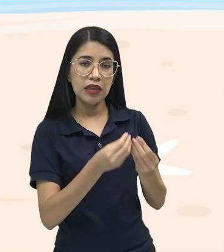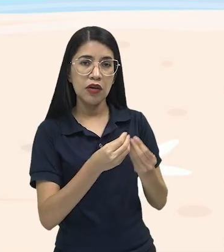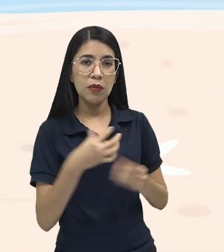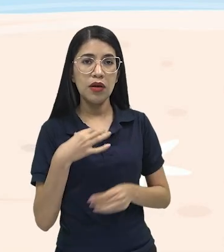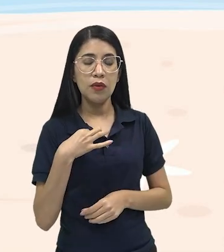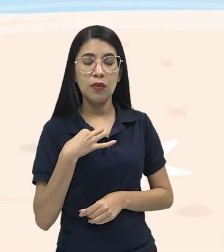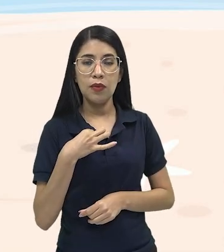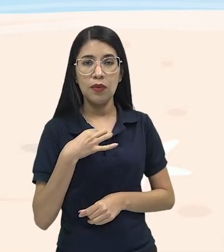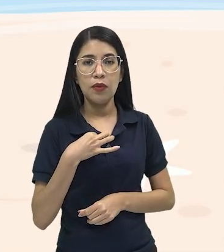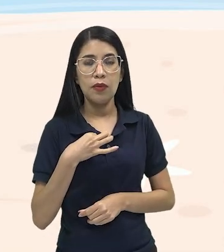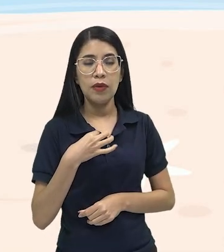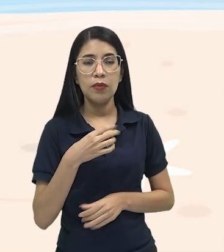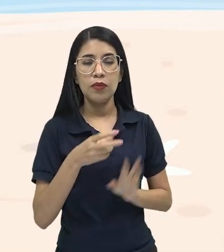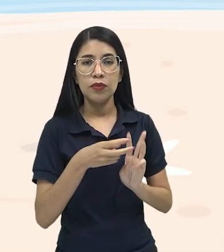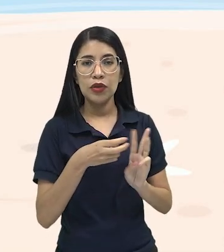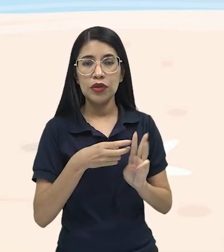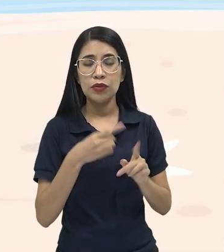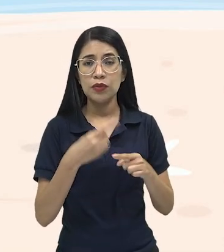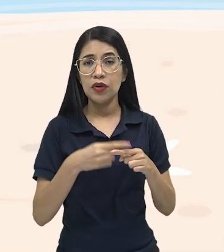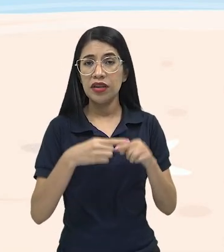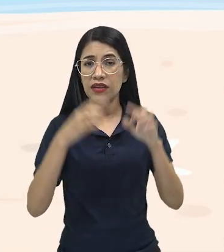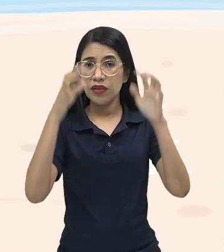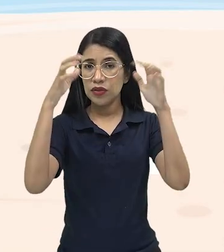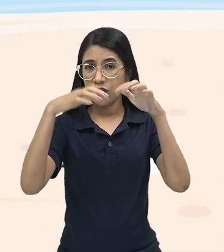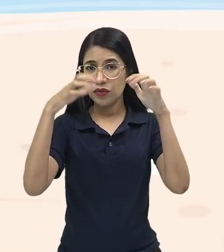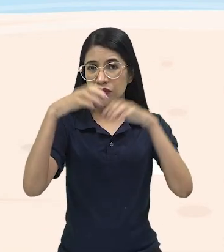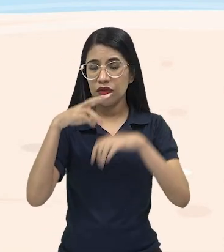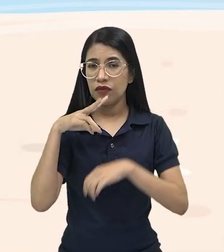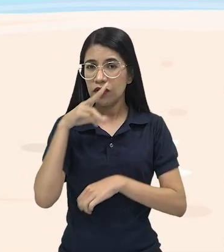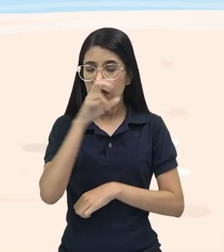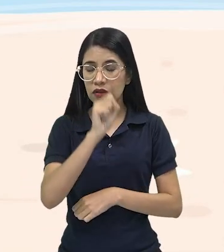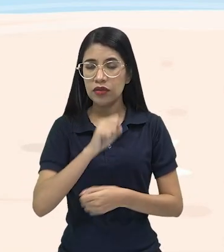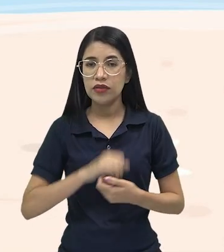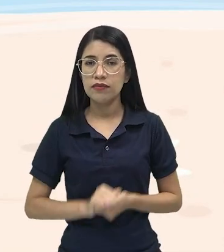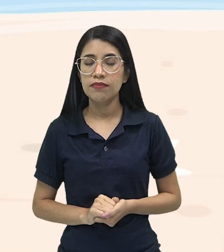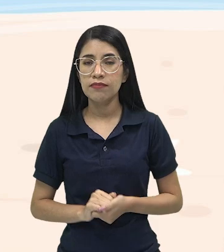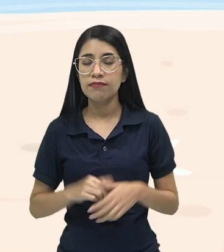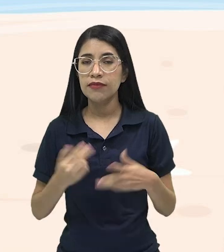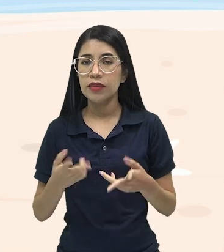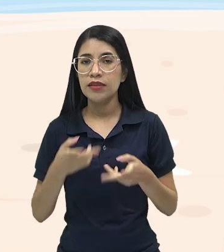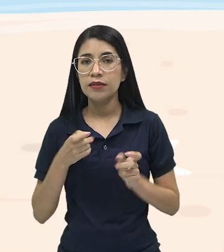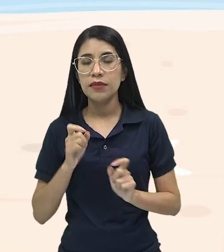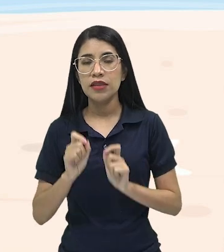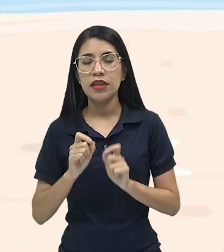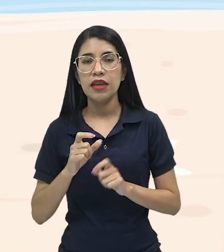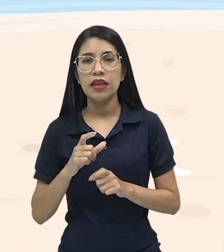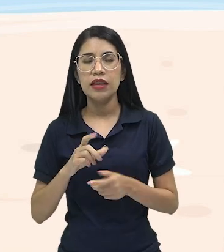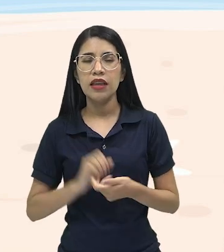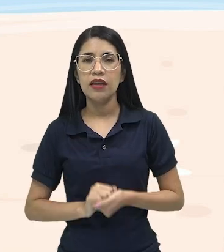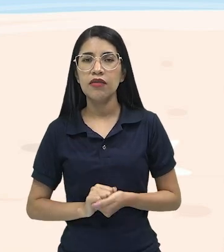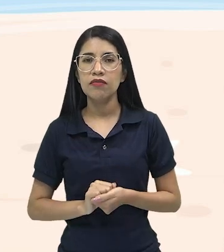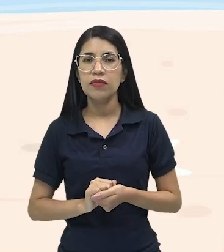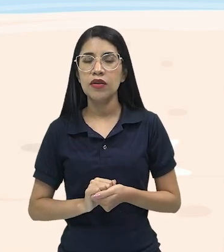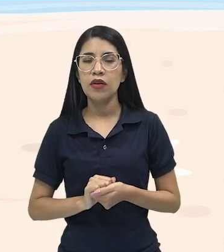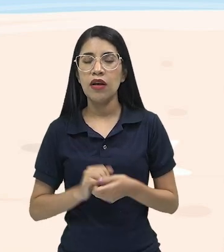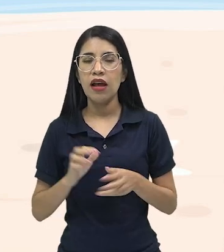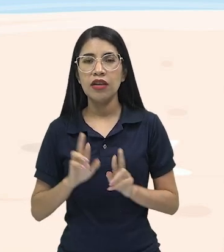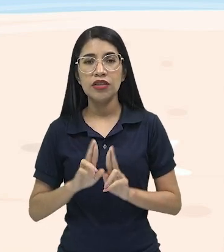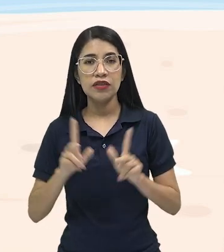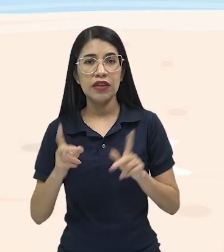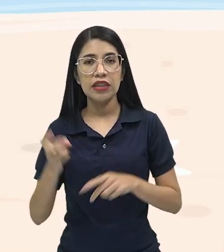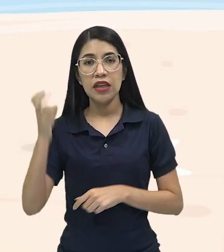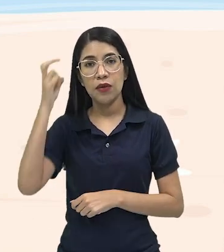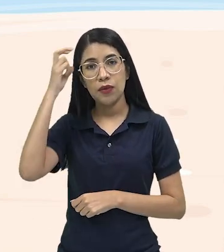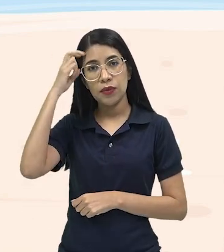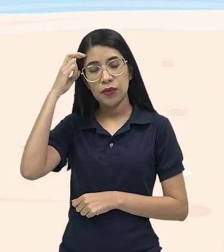estava chovendo muito, não é? Então, aqui a gente vai perceber que há choque de culturas, O